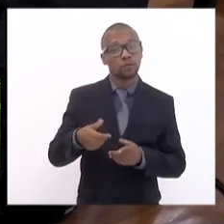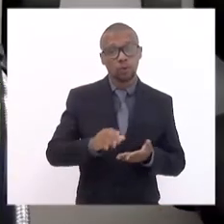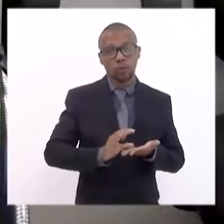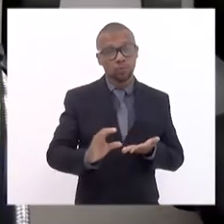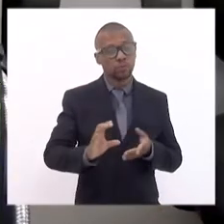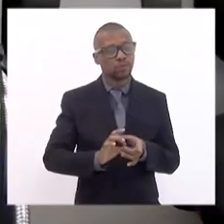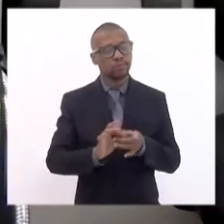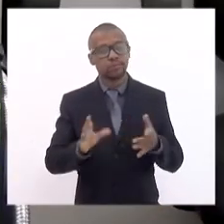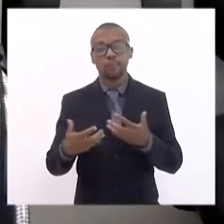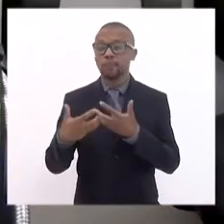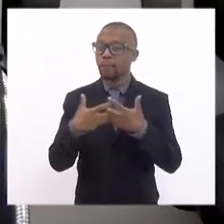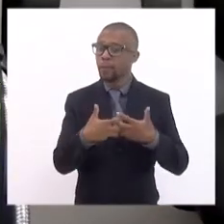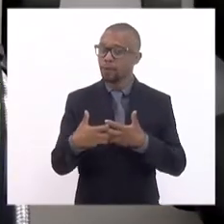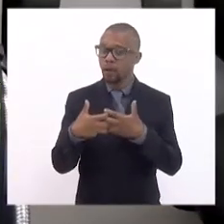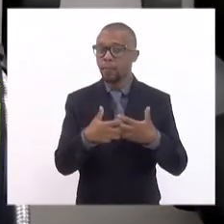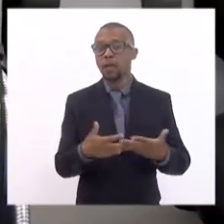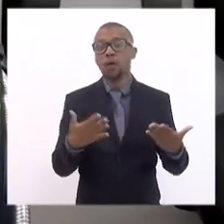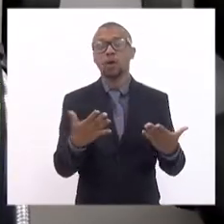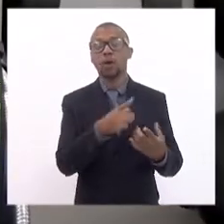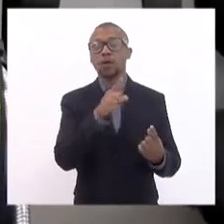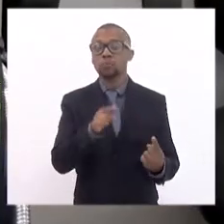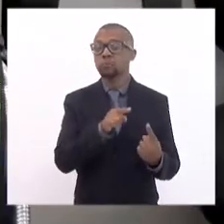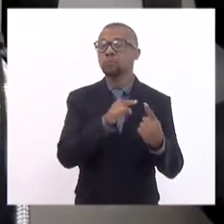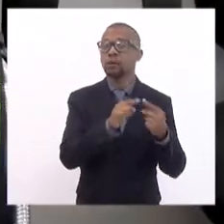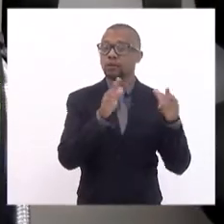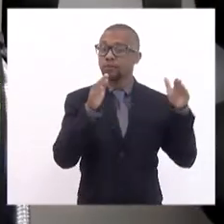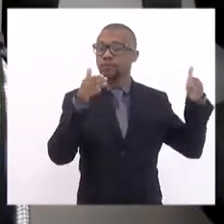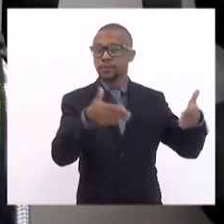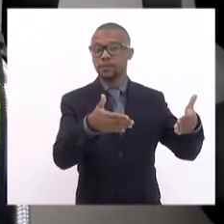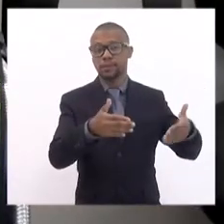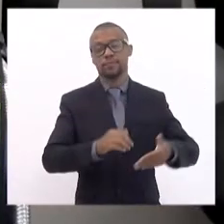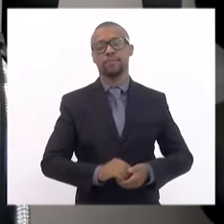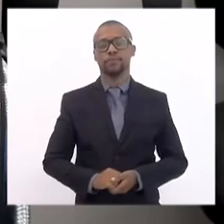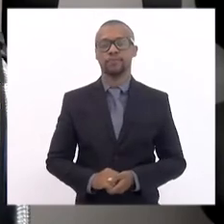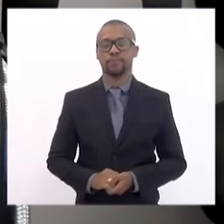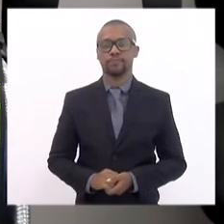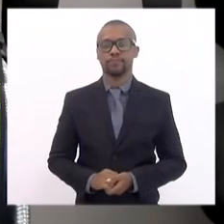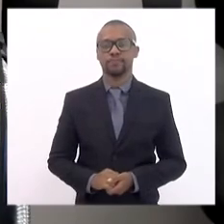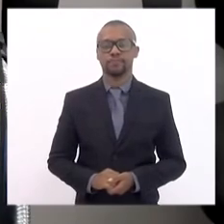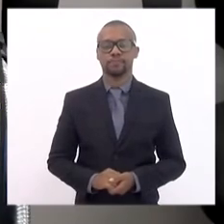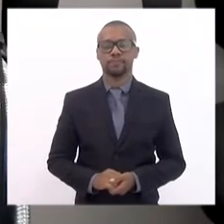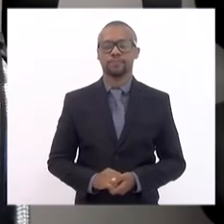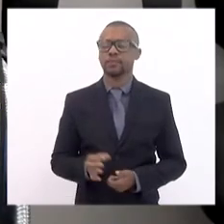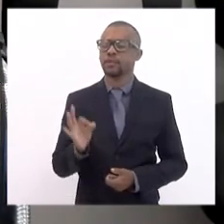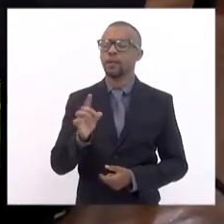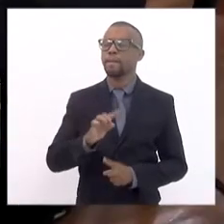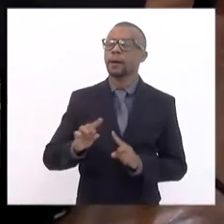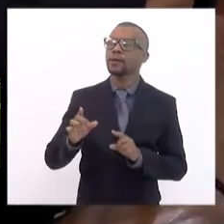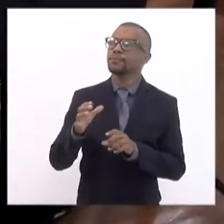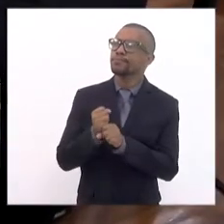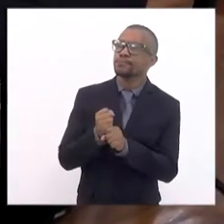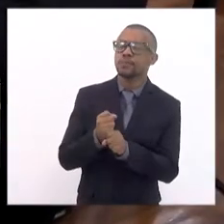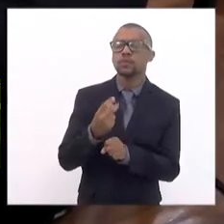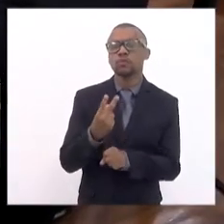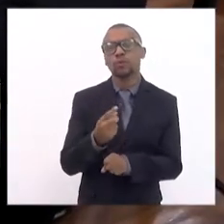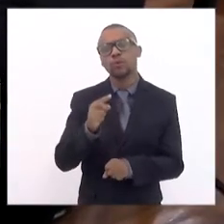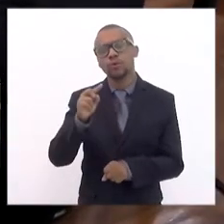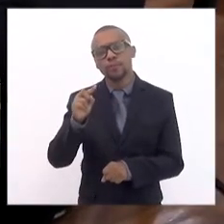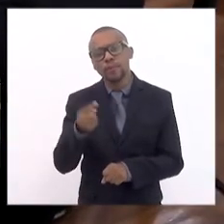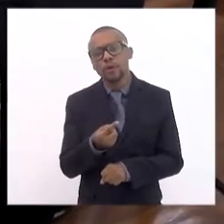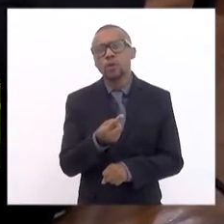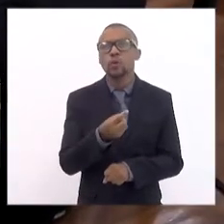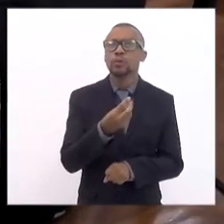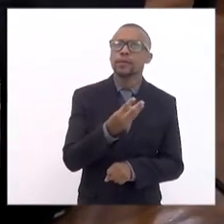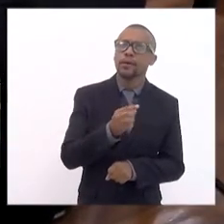para Petrópolis agora, que aí é uma destinação específica. Sim, né? Isso. Sim. Mas como a gente fala de um ticket médio de 2 a 3 mil reais, né? Então, exatamente, dá para